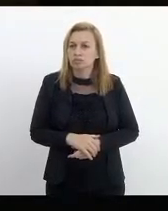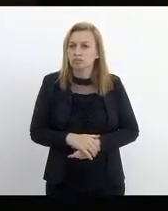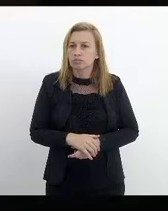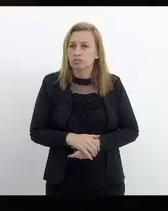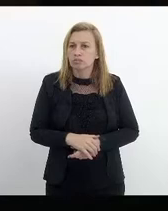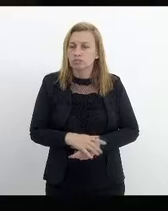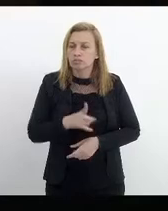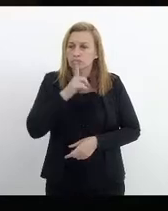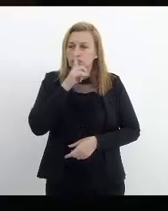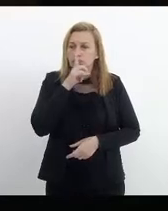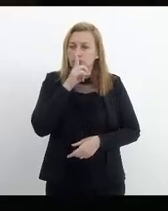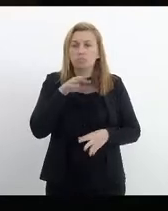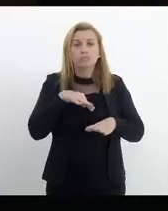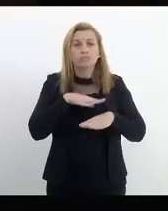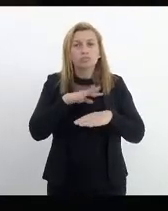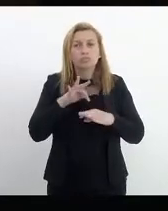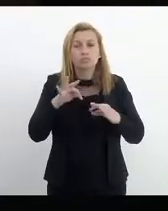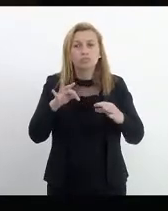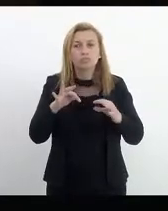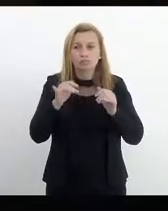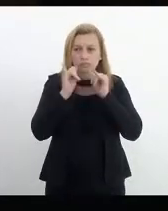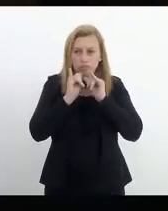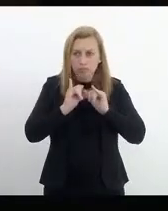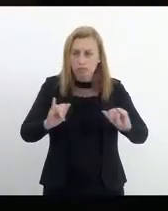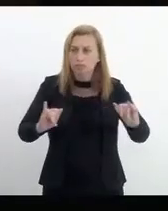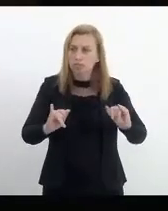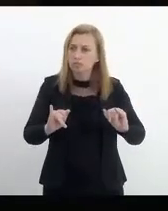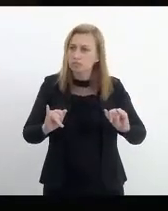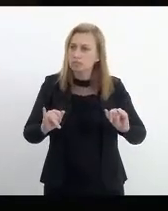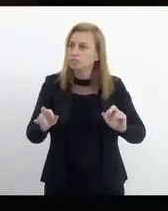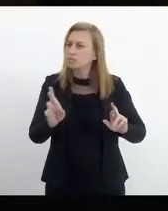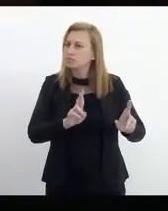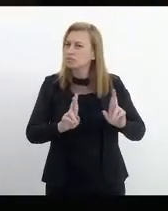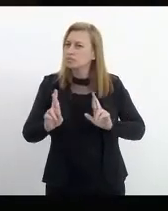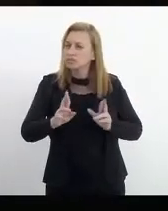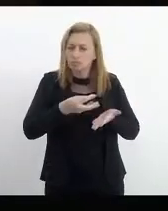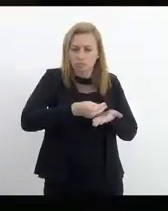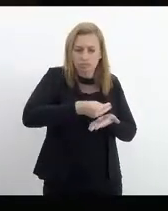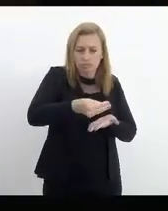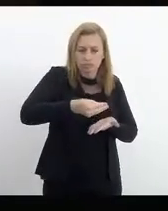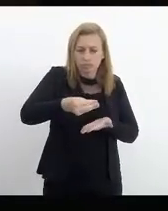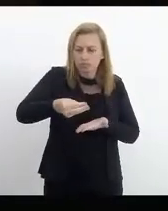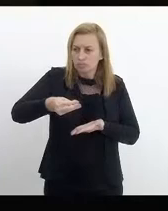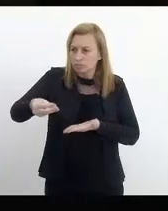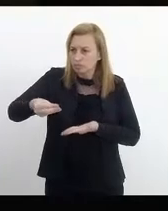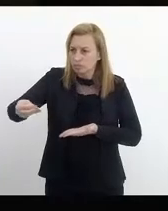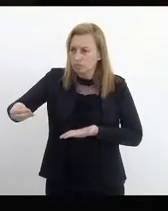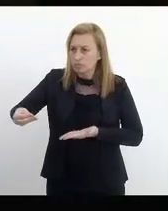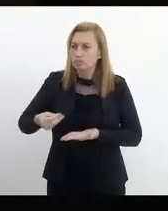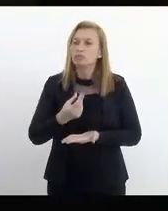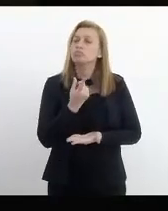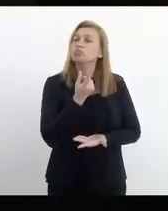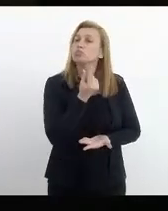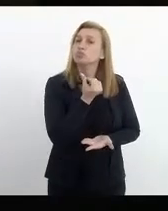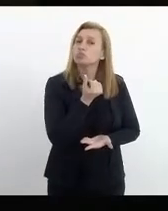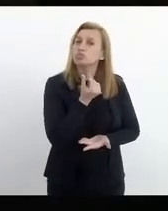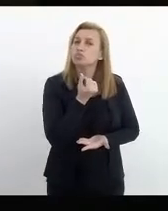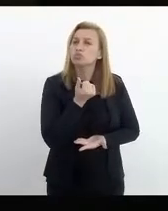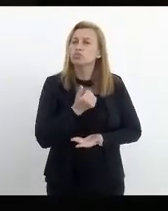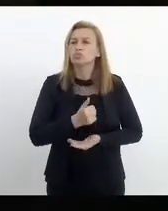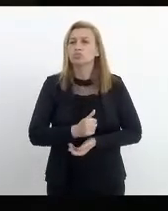foi anunciado em relação à distribuição do dinheiro sobre